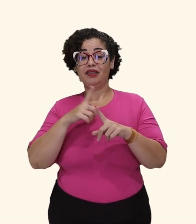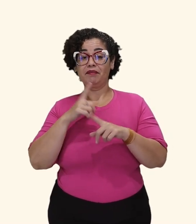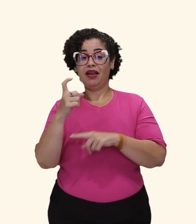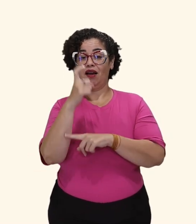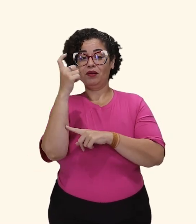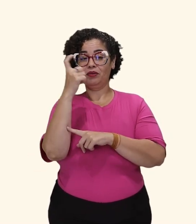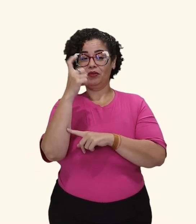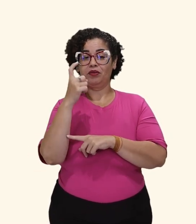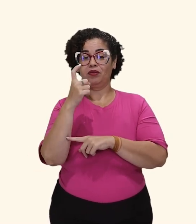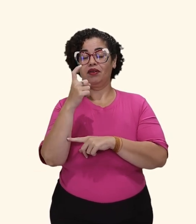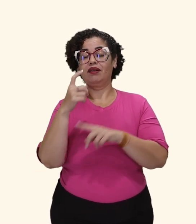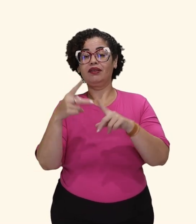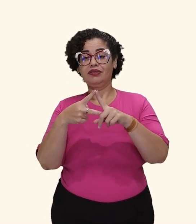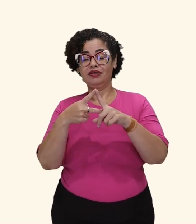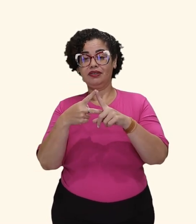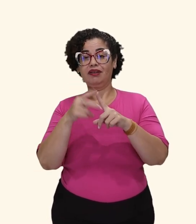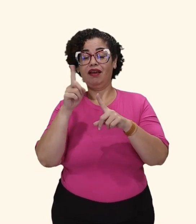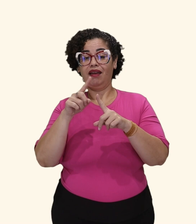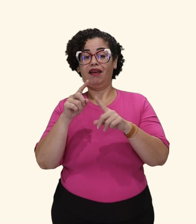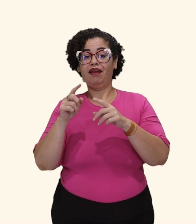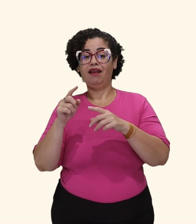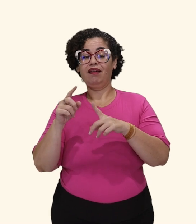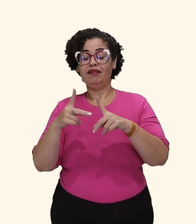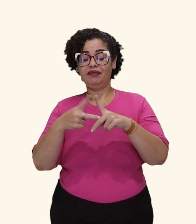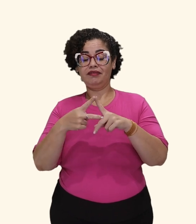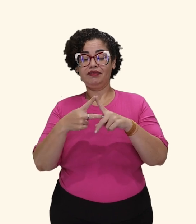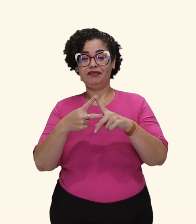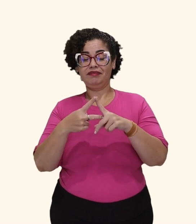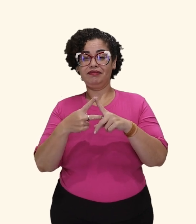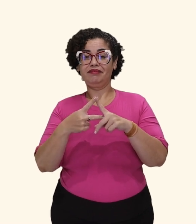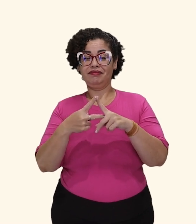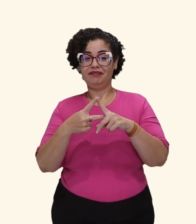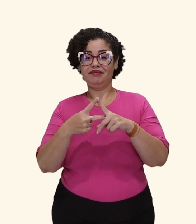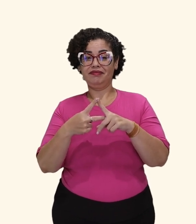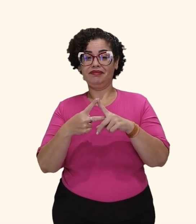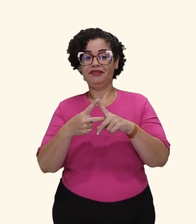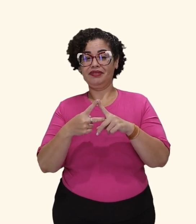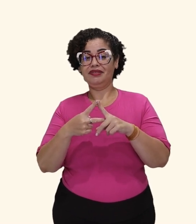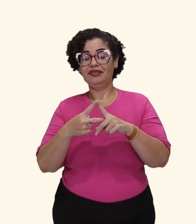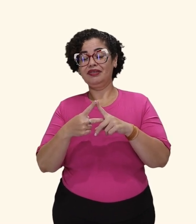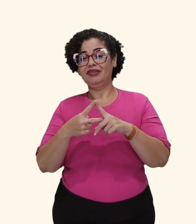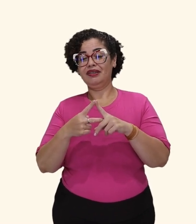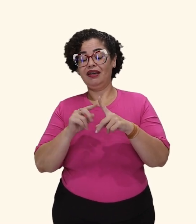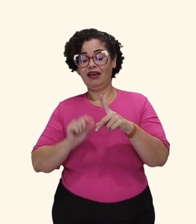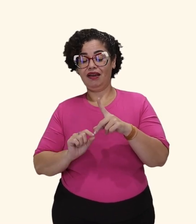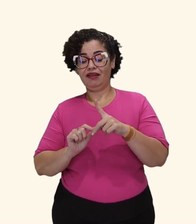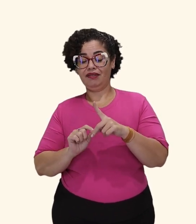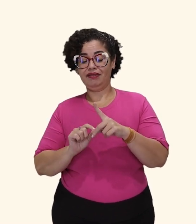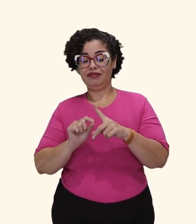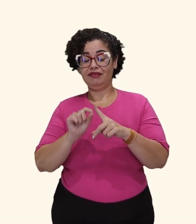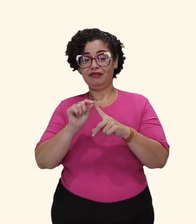Tem também as alturas. A altura do triângulo é a distância de um vértice, na vertical, essa